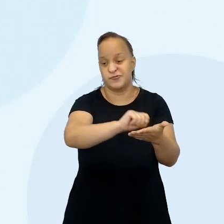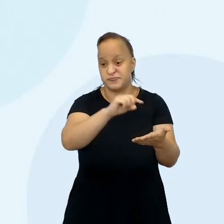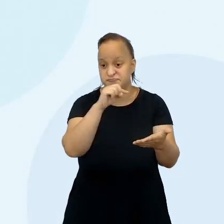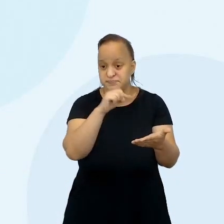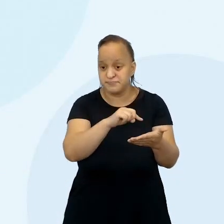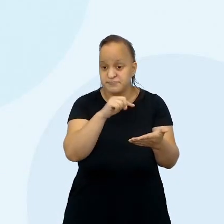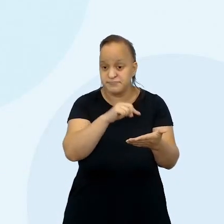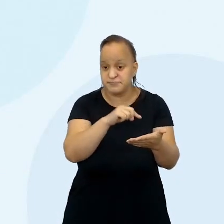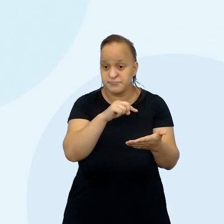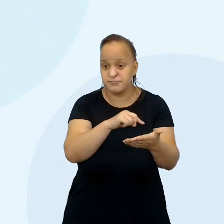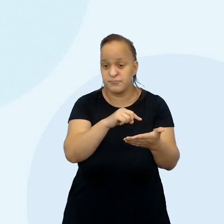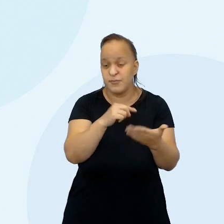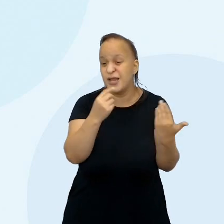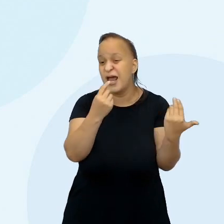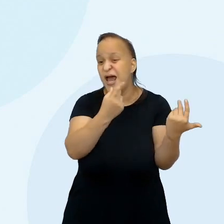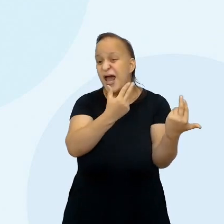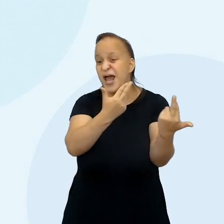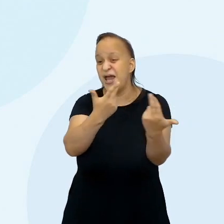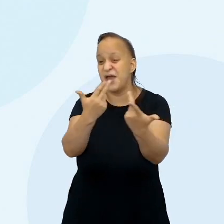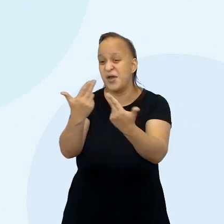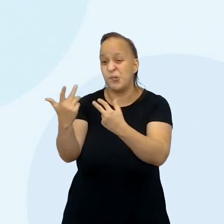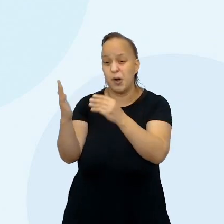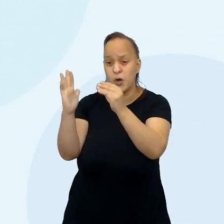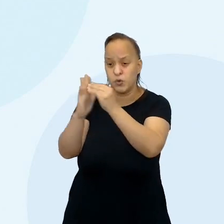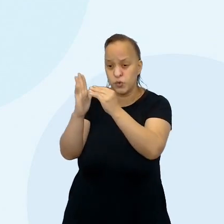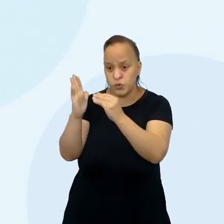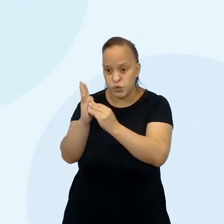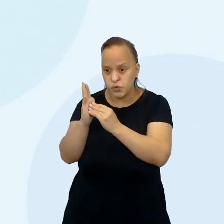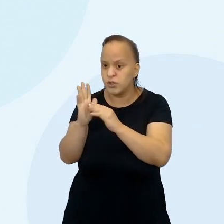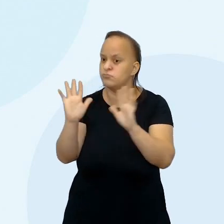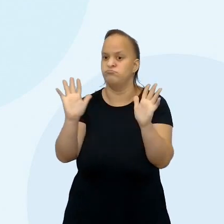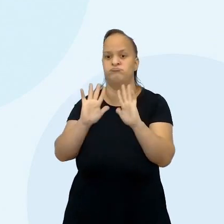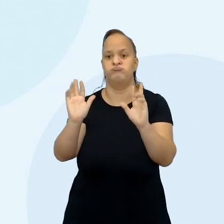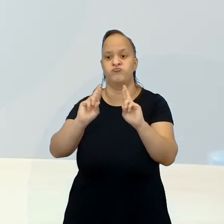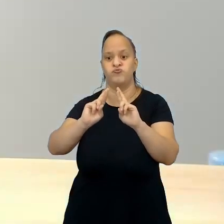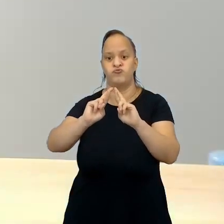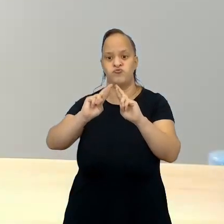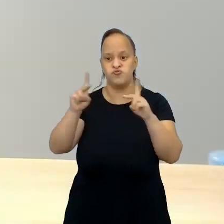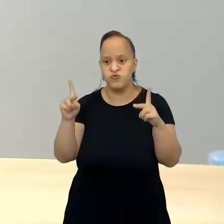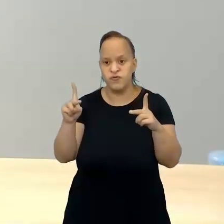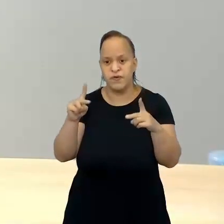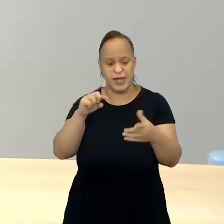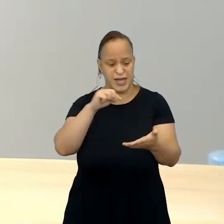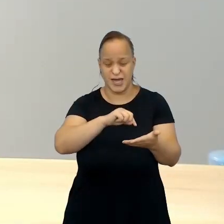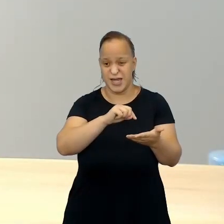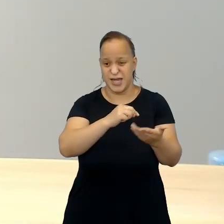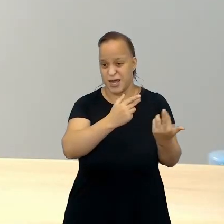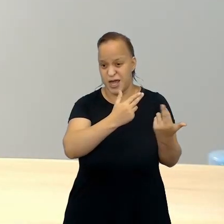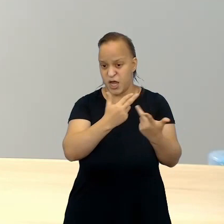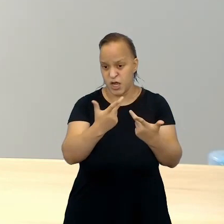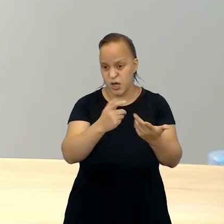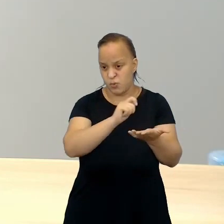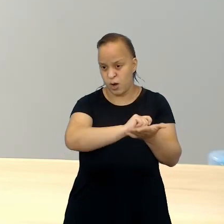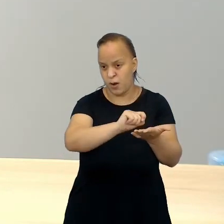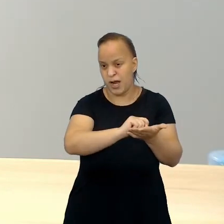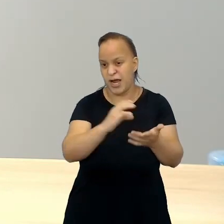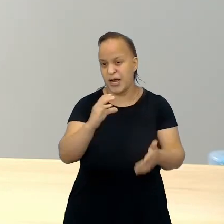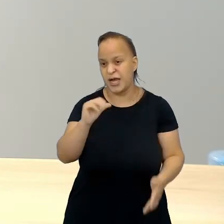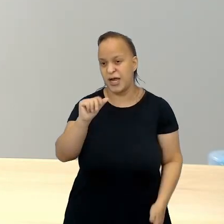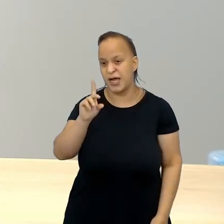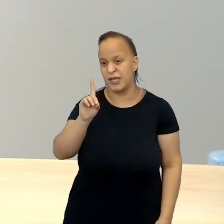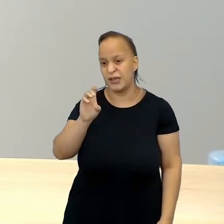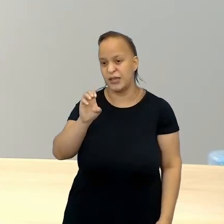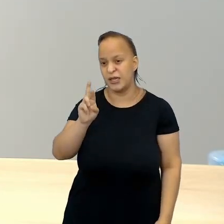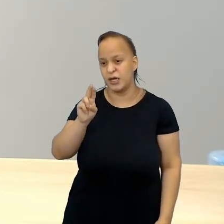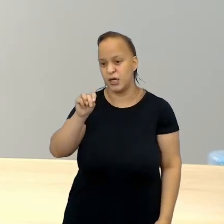não são como registros do conteúdo, né? O diário de bordo não é um caderno, né? Ele tem uma diferença e a gente tem